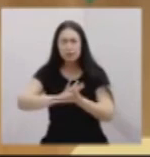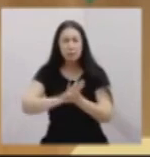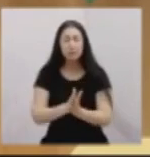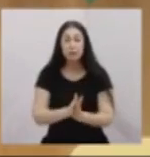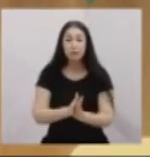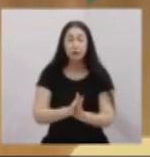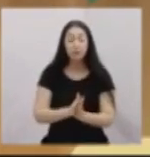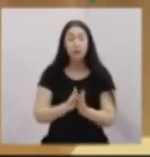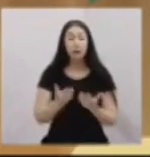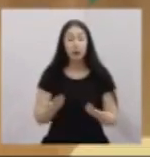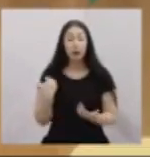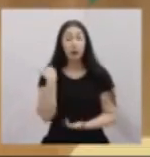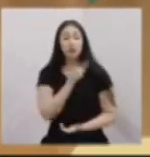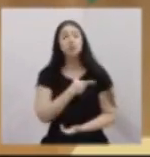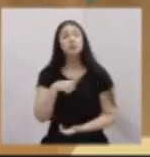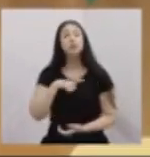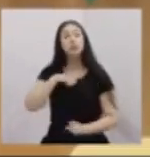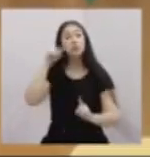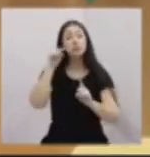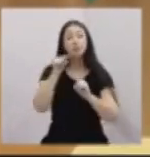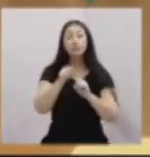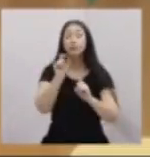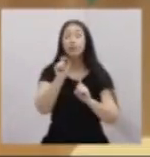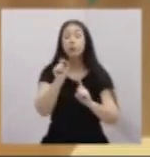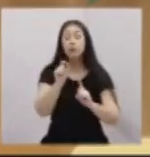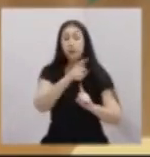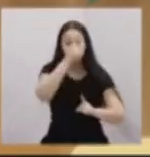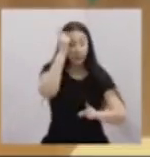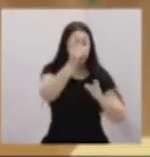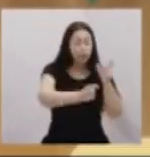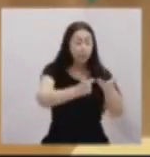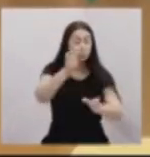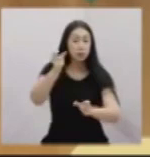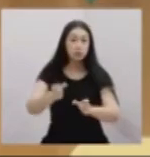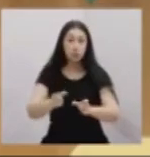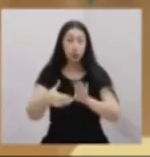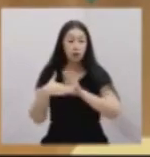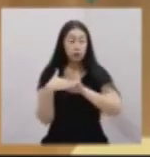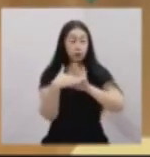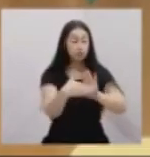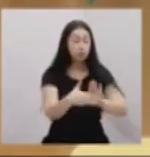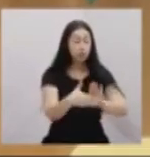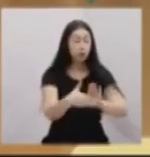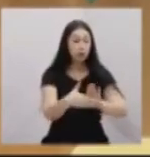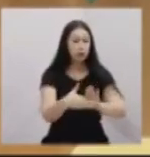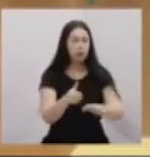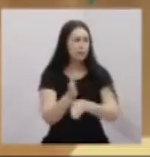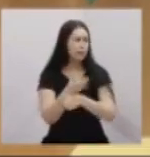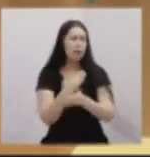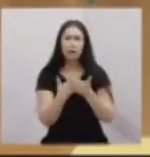Então nós temos como finalidade religar as pessoas que estão perdidas. Seja uma